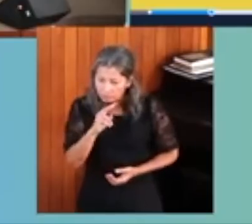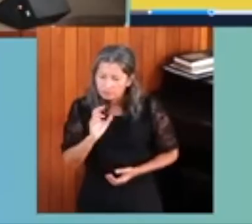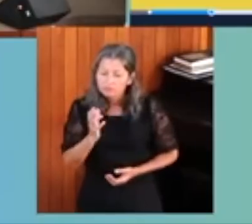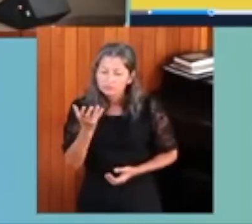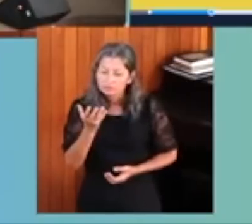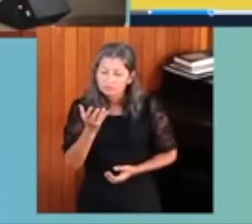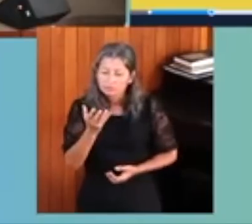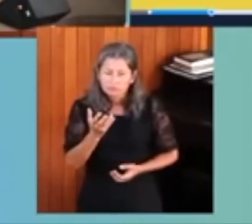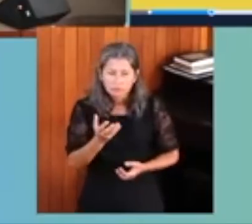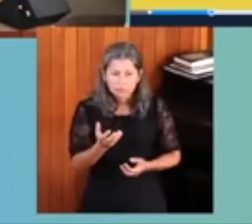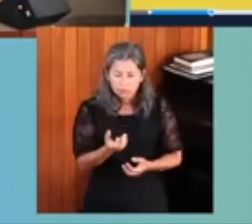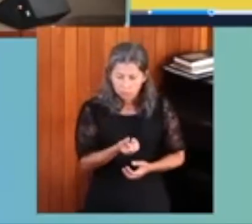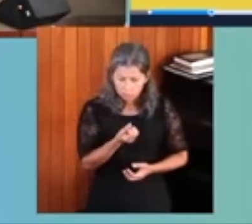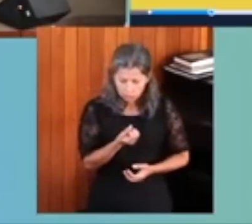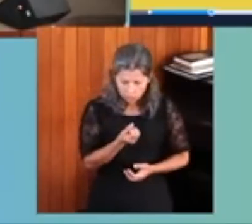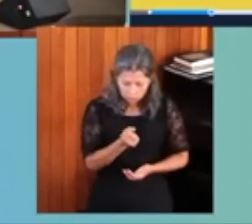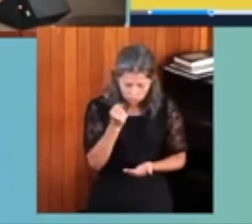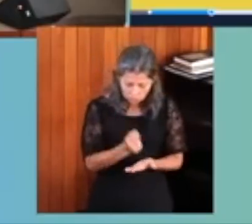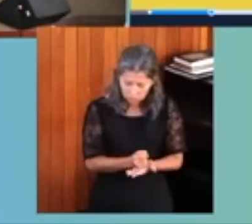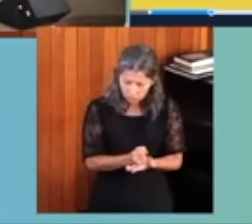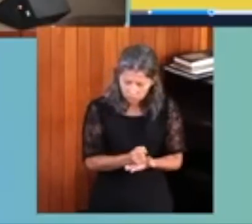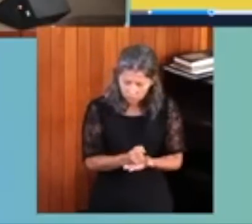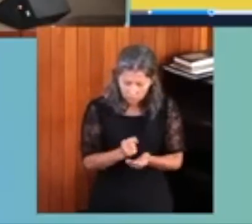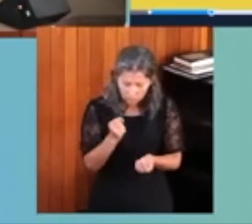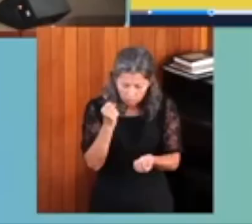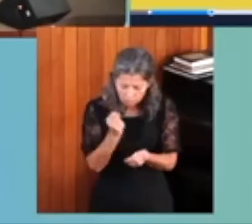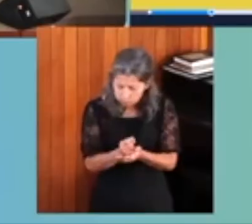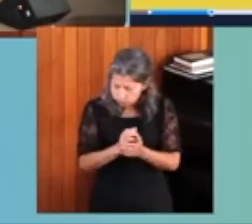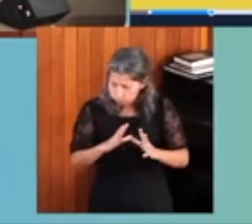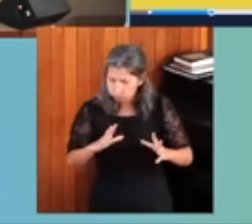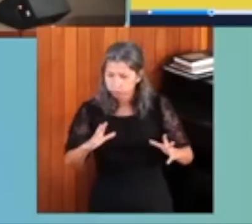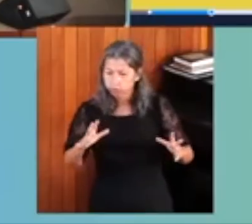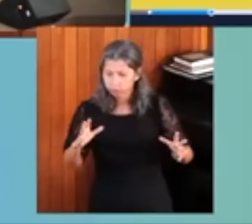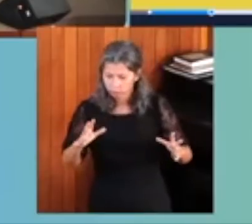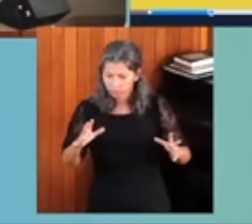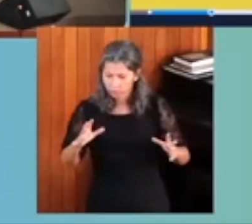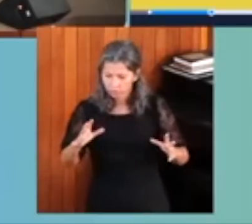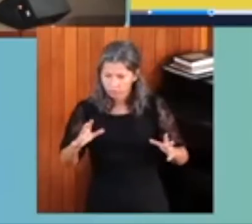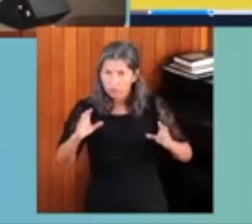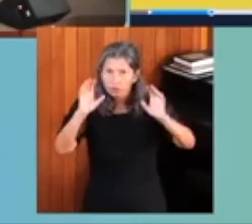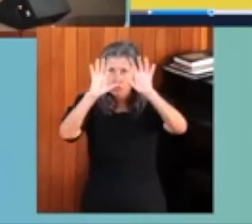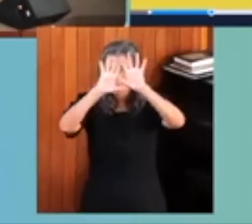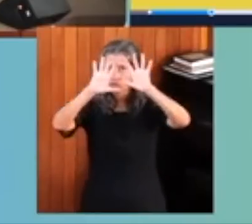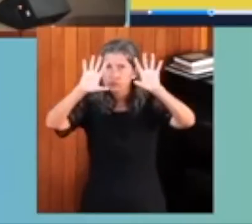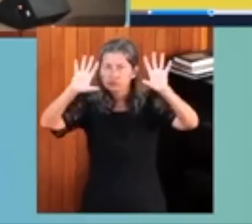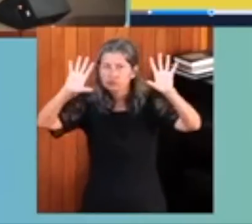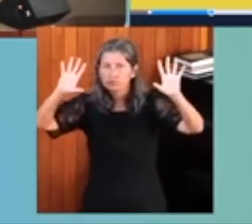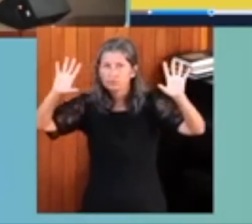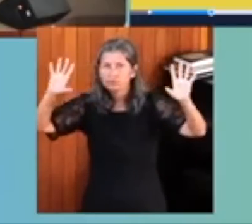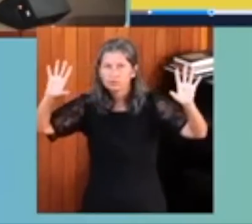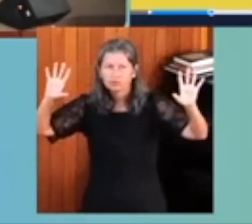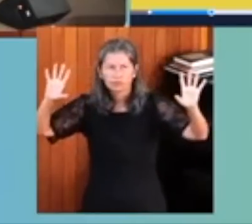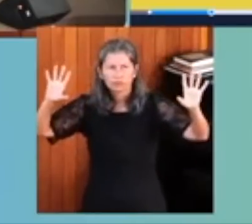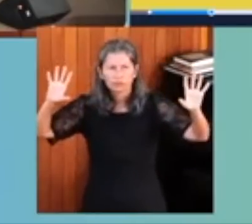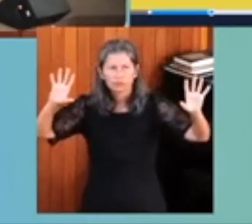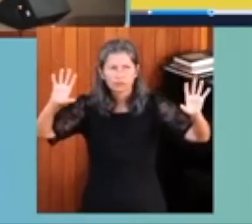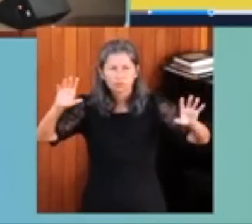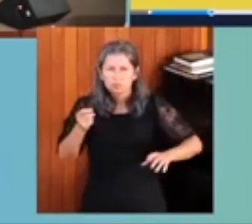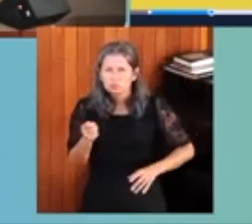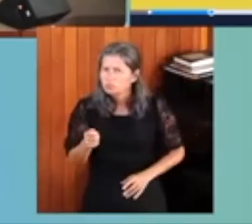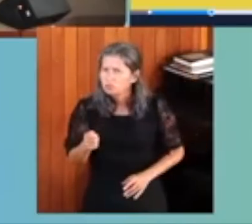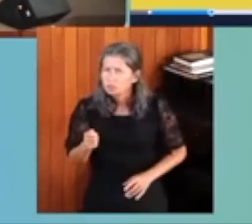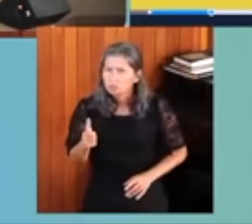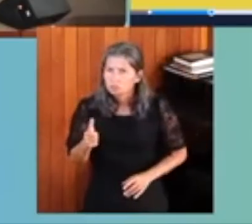um grande terremoto, o sol se tornou negro como pano de saco feito de crina, a lua ficou toda vermelha